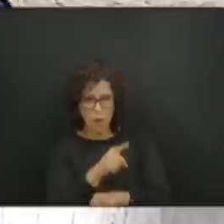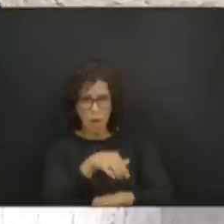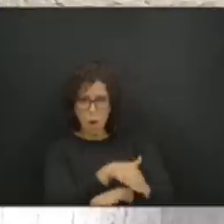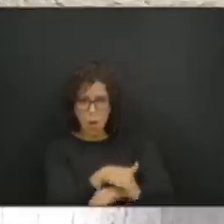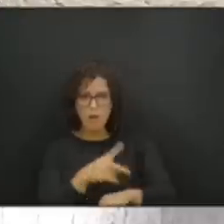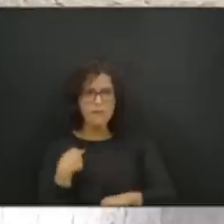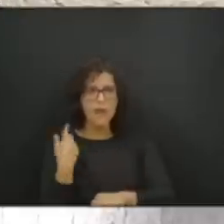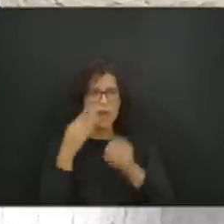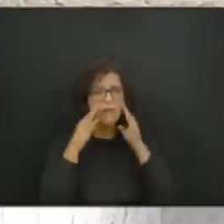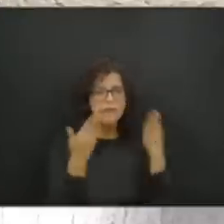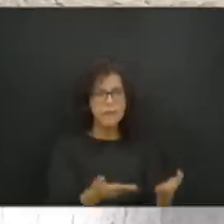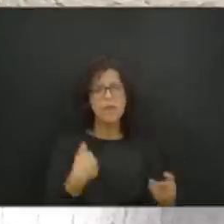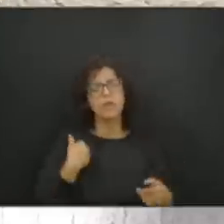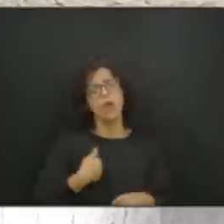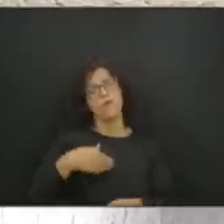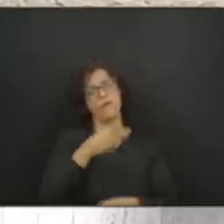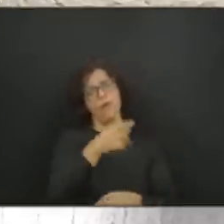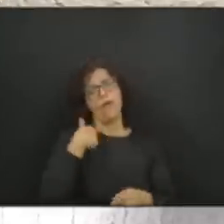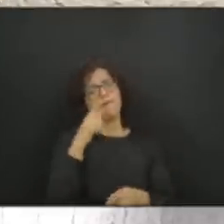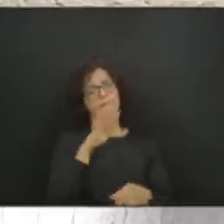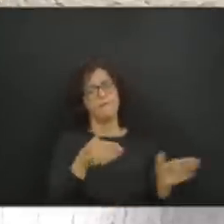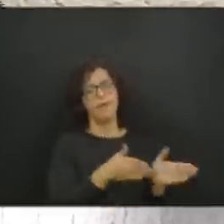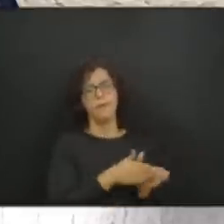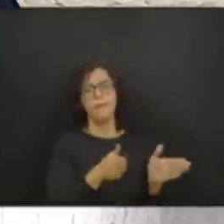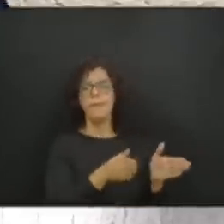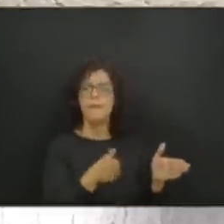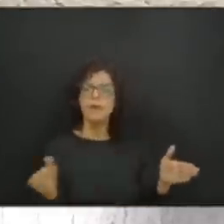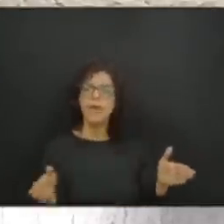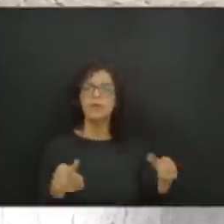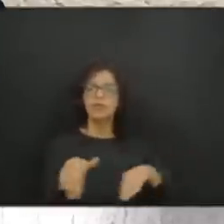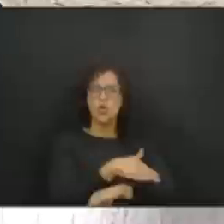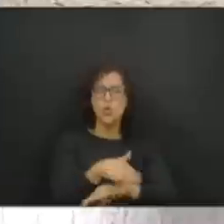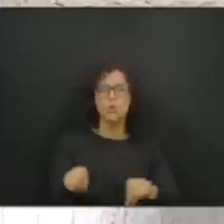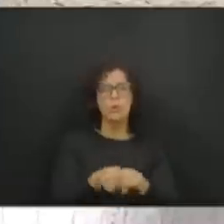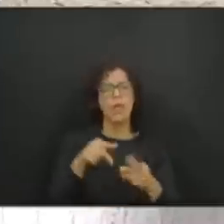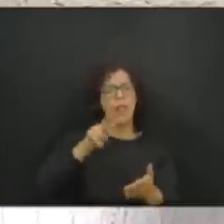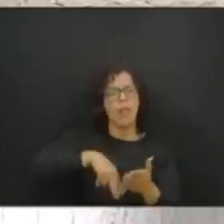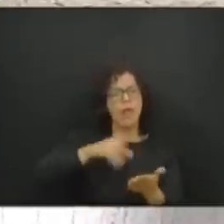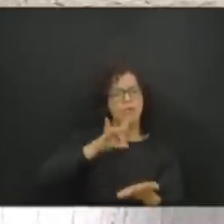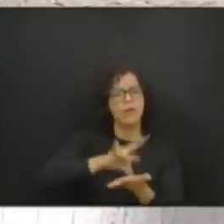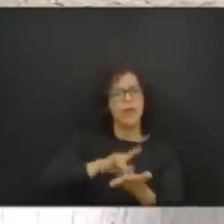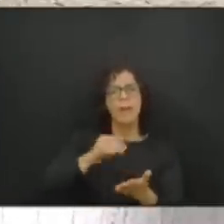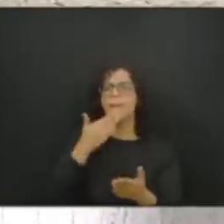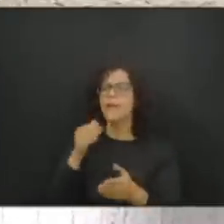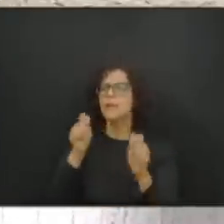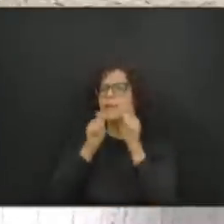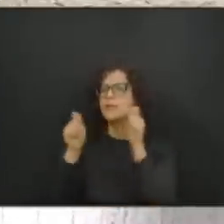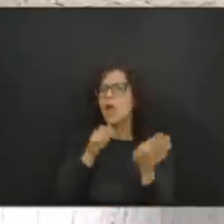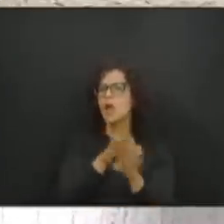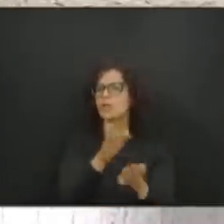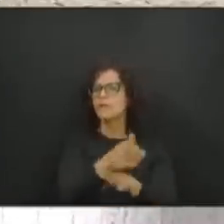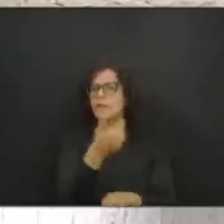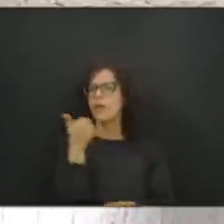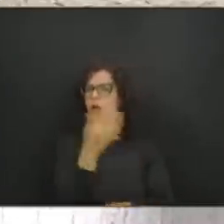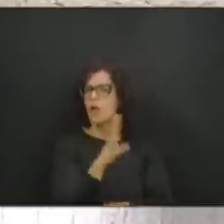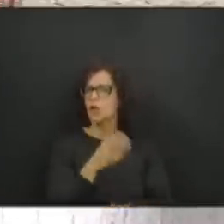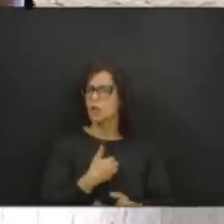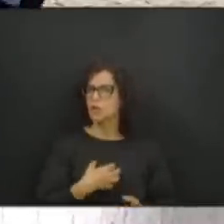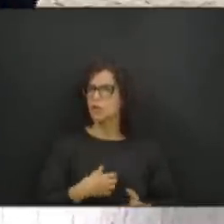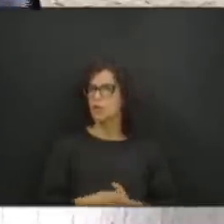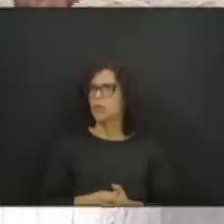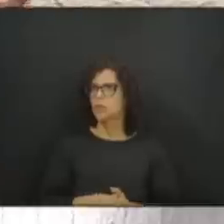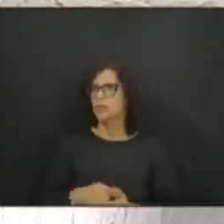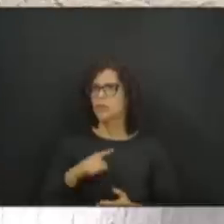Boiadeira nós estivemos lá importante trecho leia mais peça para Assessoria te orientar melhor